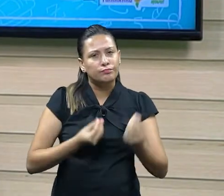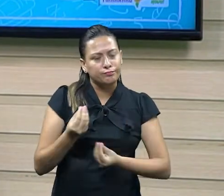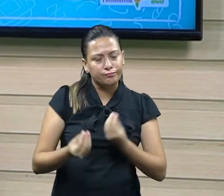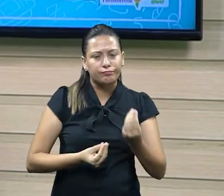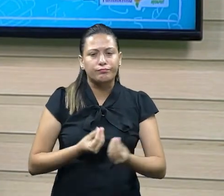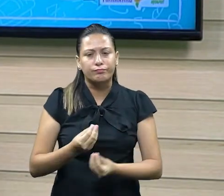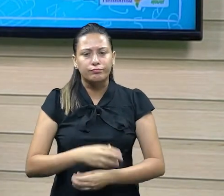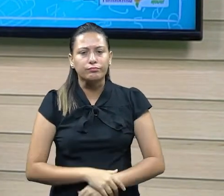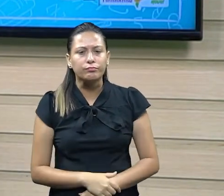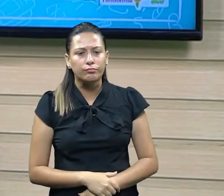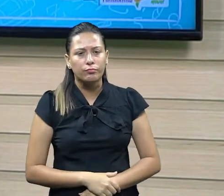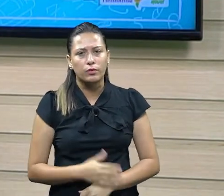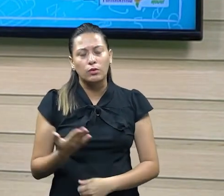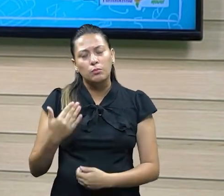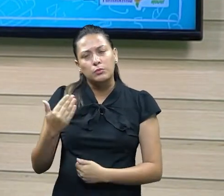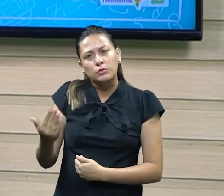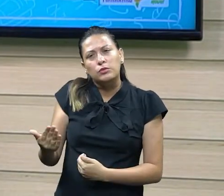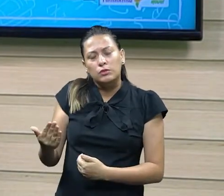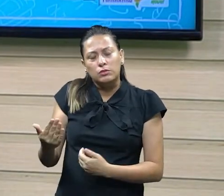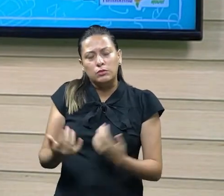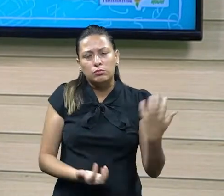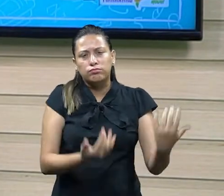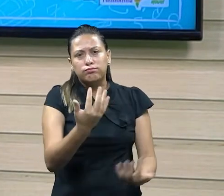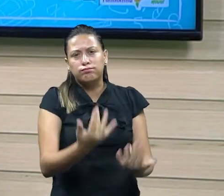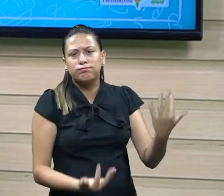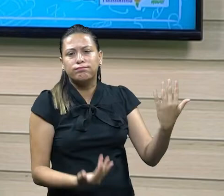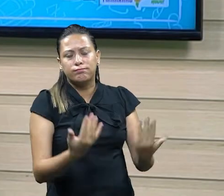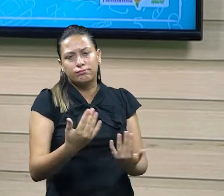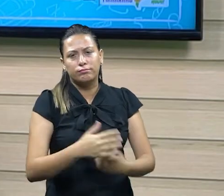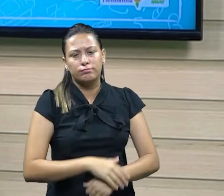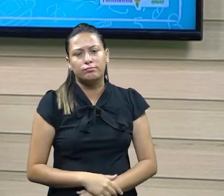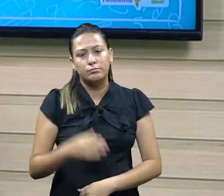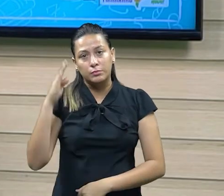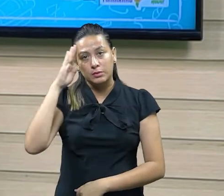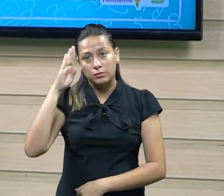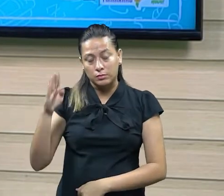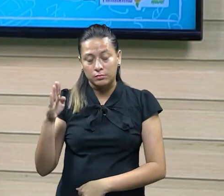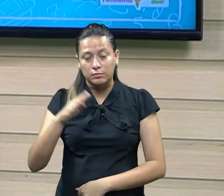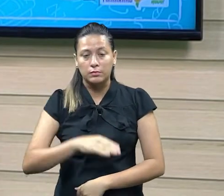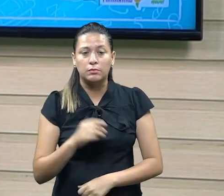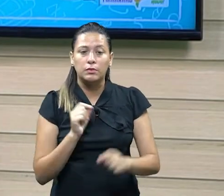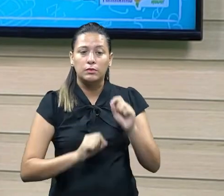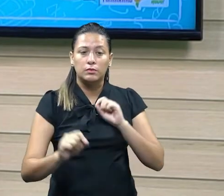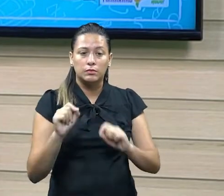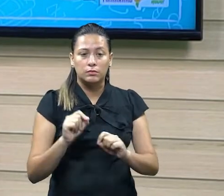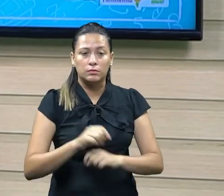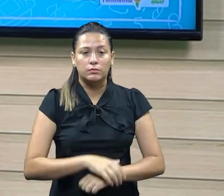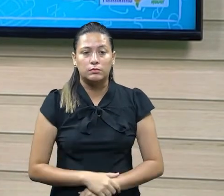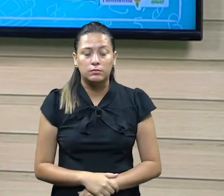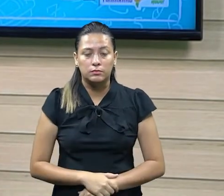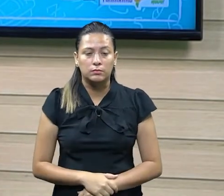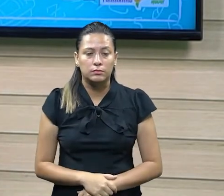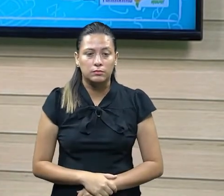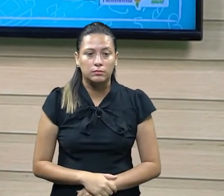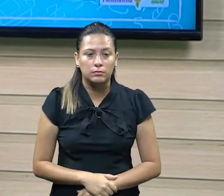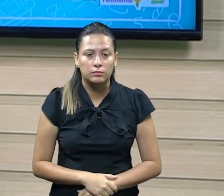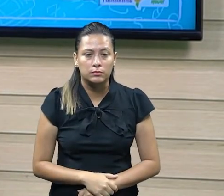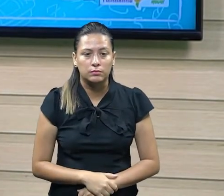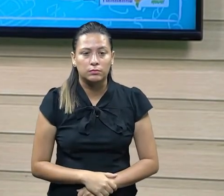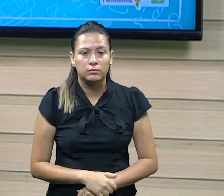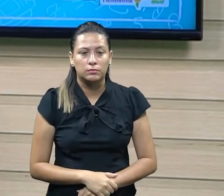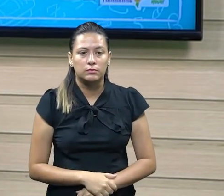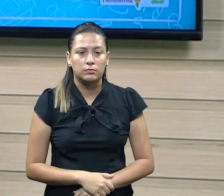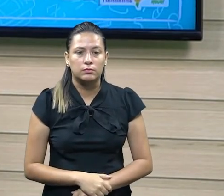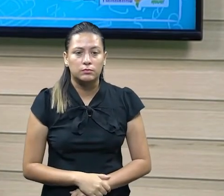um incêndio. Tá? Principalmente, no nosso caso, incêndios que são provenientes de